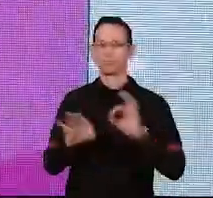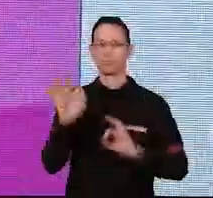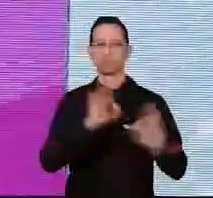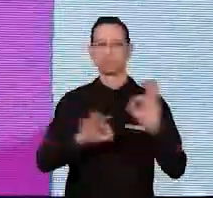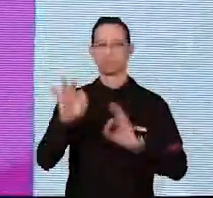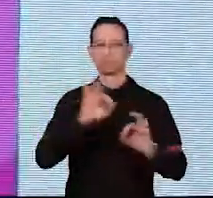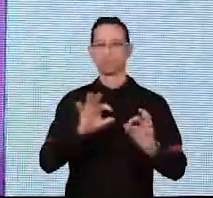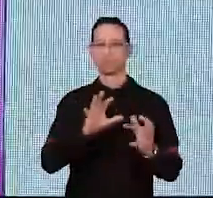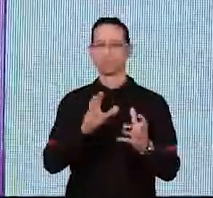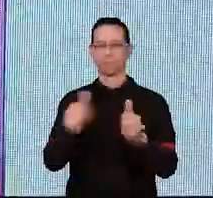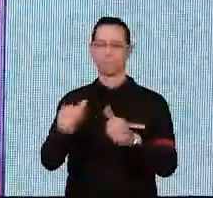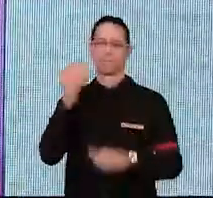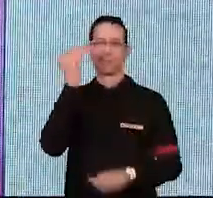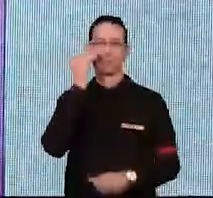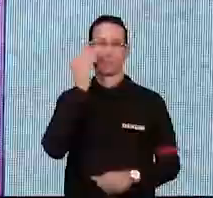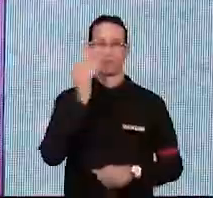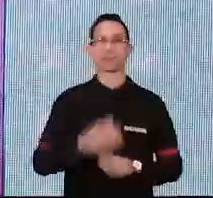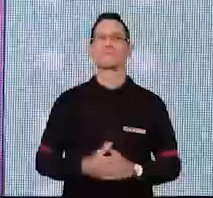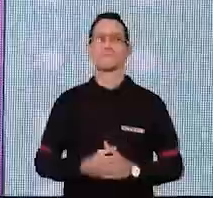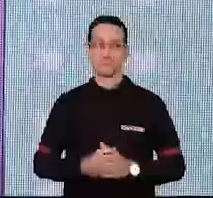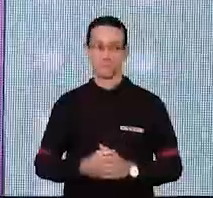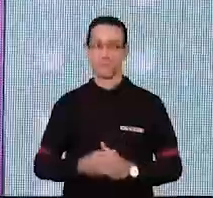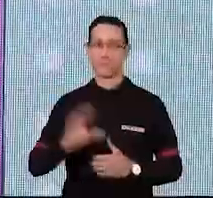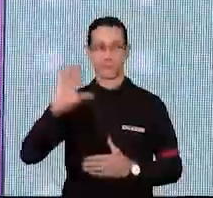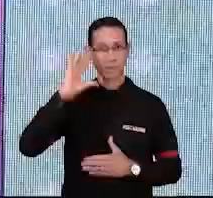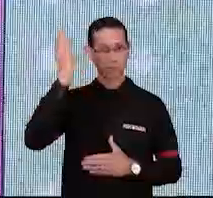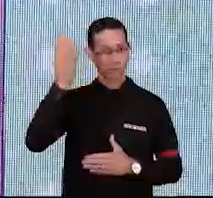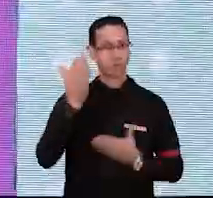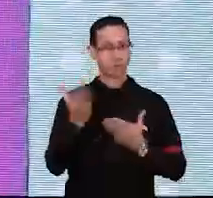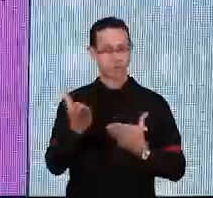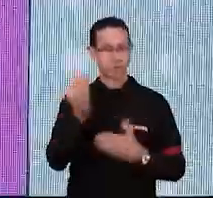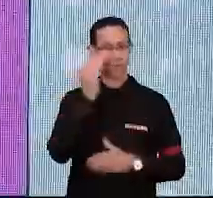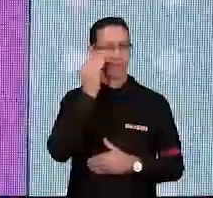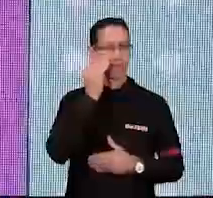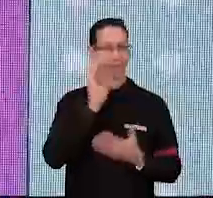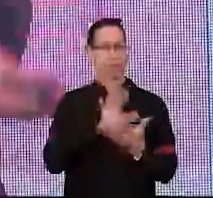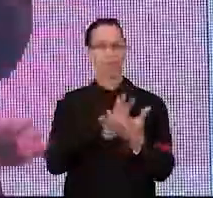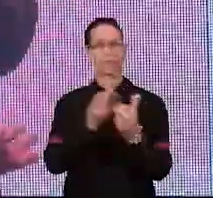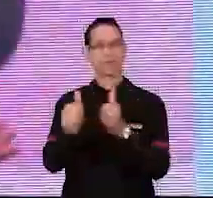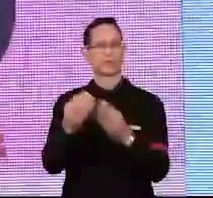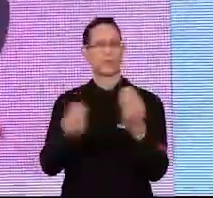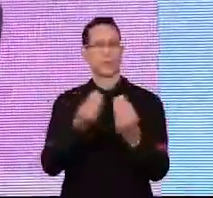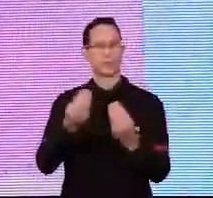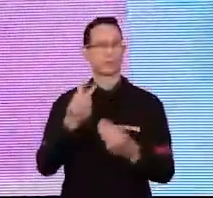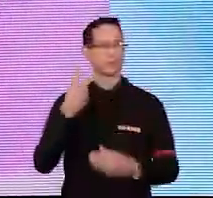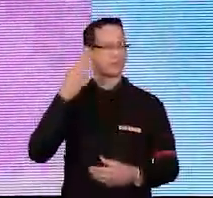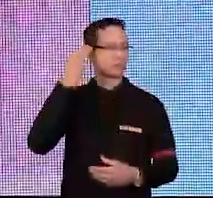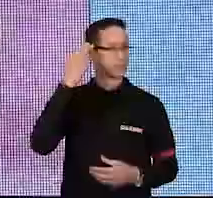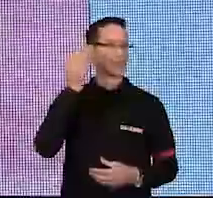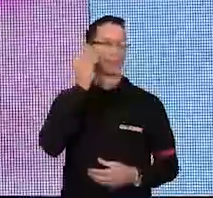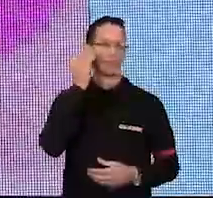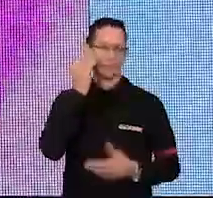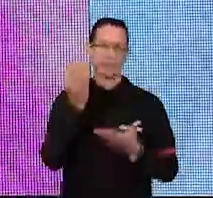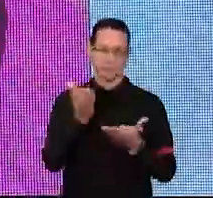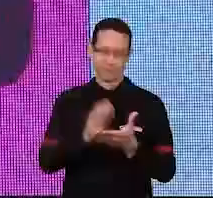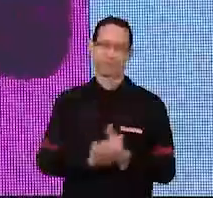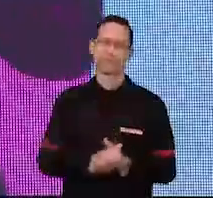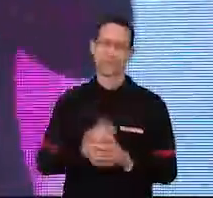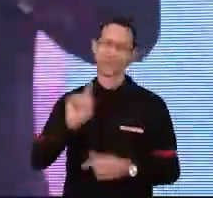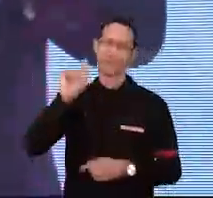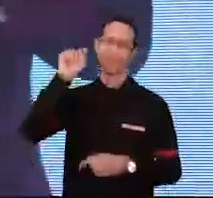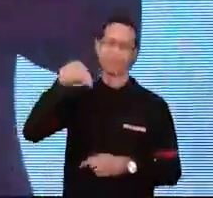melhor e dar um prognóstico para ele. E aí sim, nessa situação, você vê se tem uma resolução clínica ou cirúrgica. Aí sim, aí você